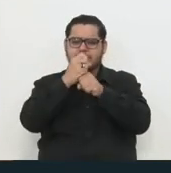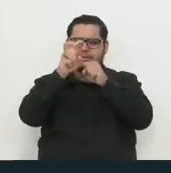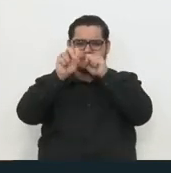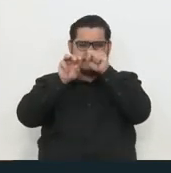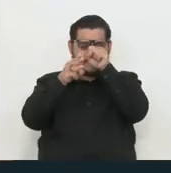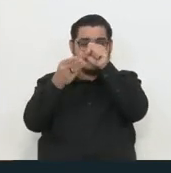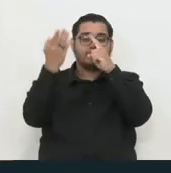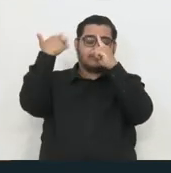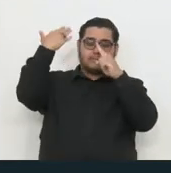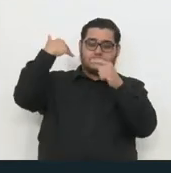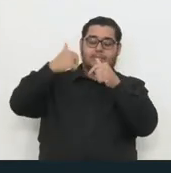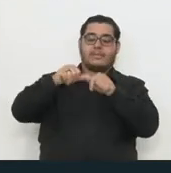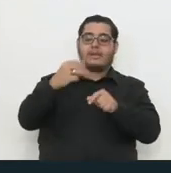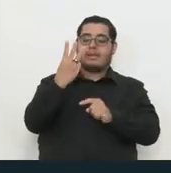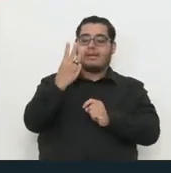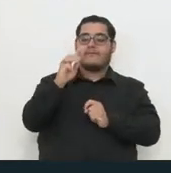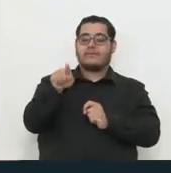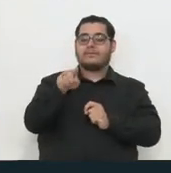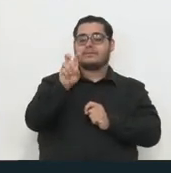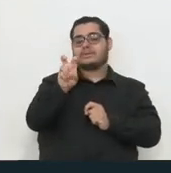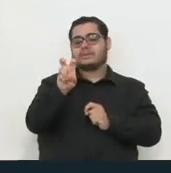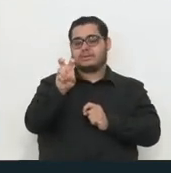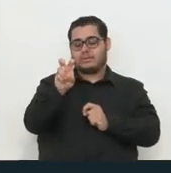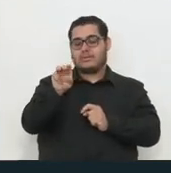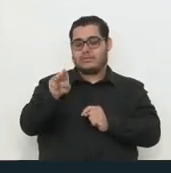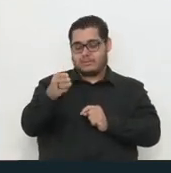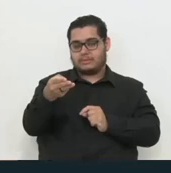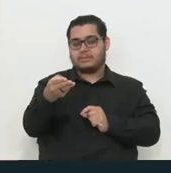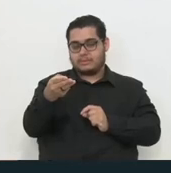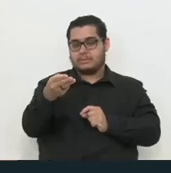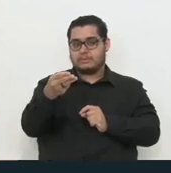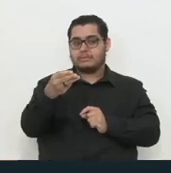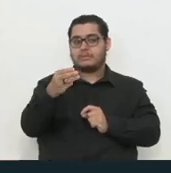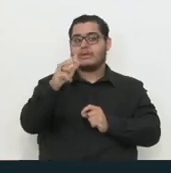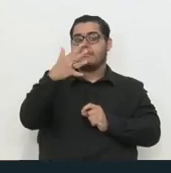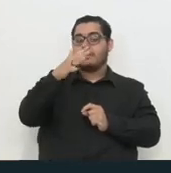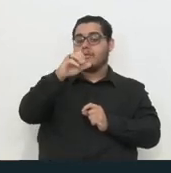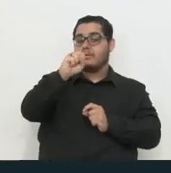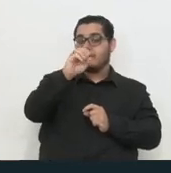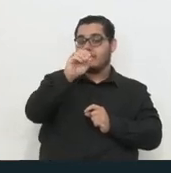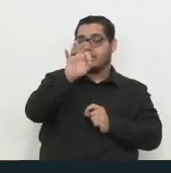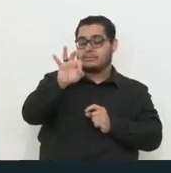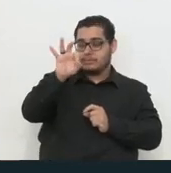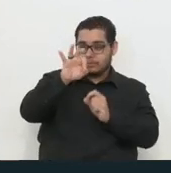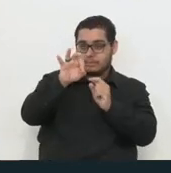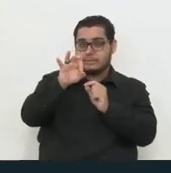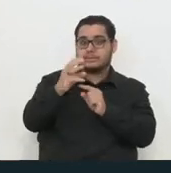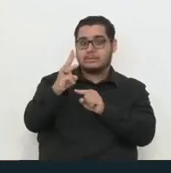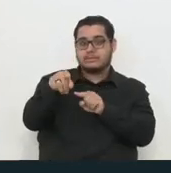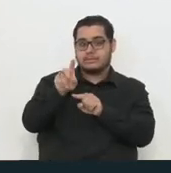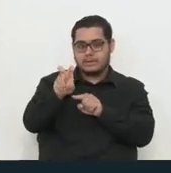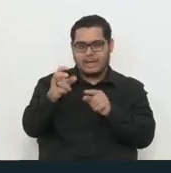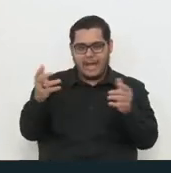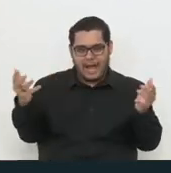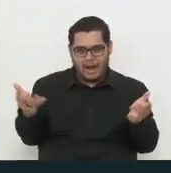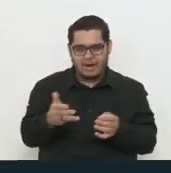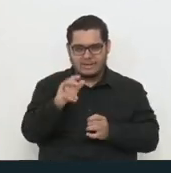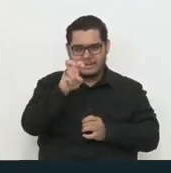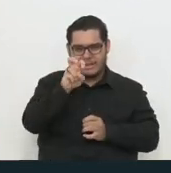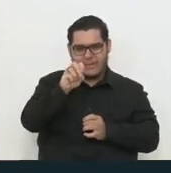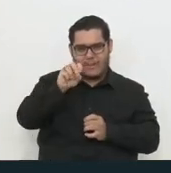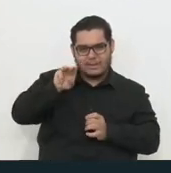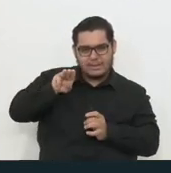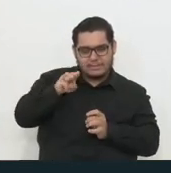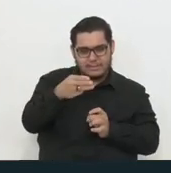3,5 milhões e que já passava já de 80% e reajuste do contrato na época né agora quer dizer justifica será